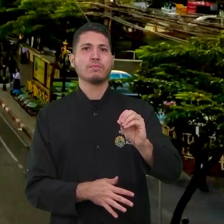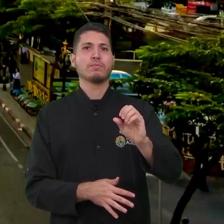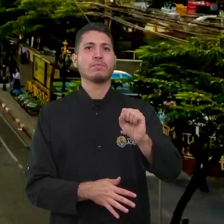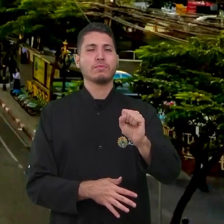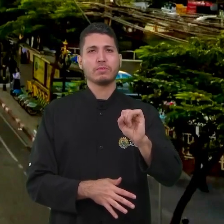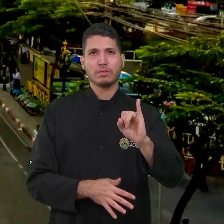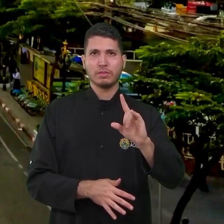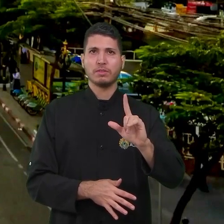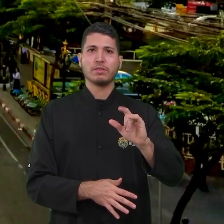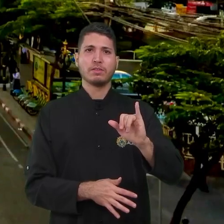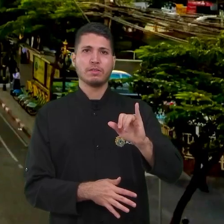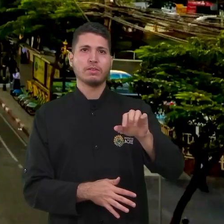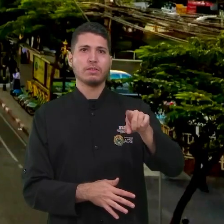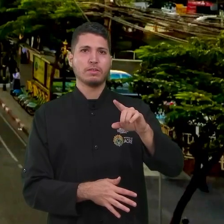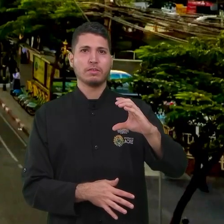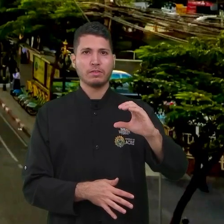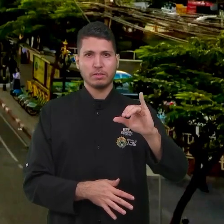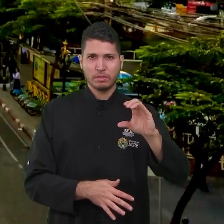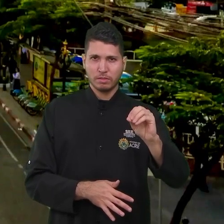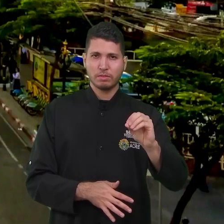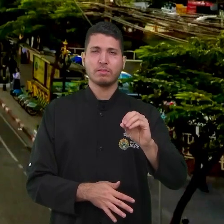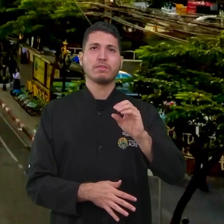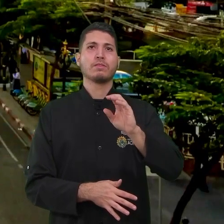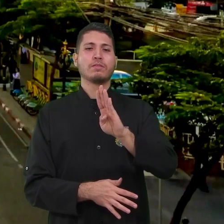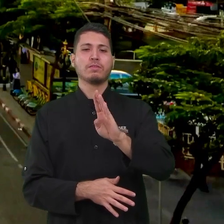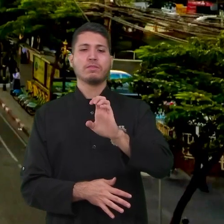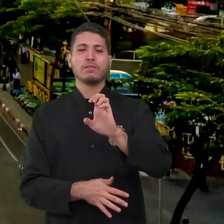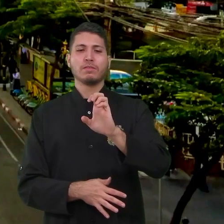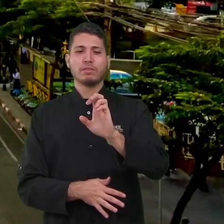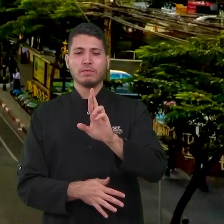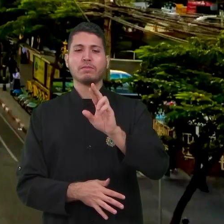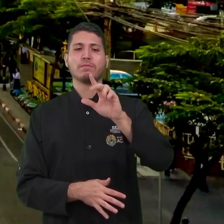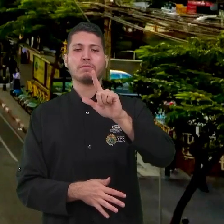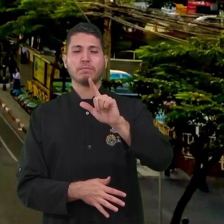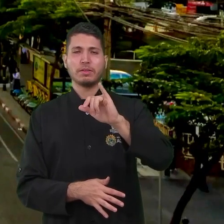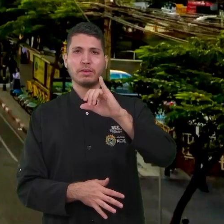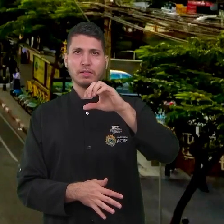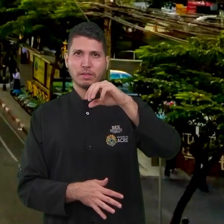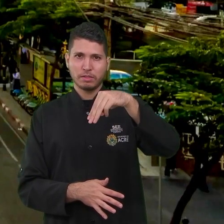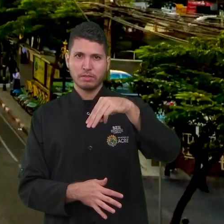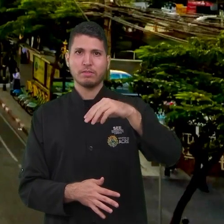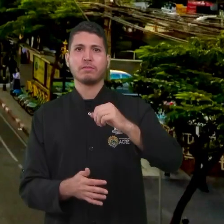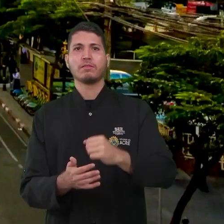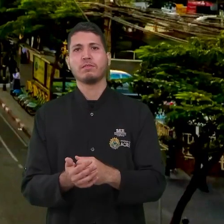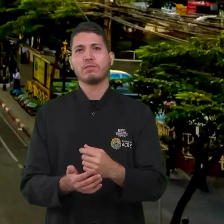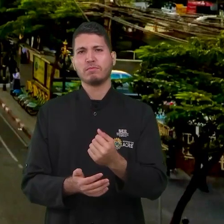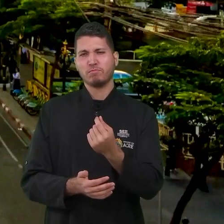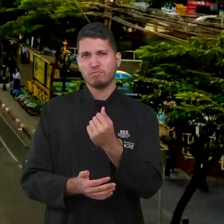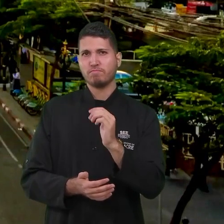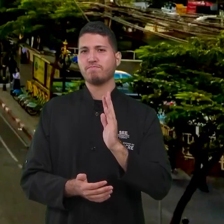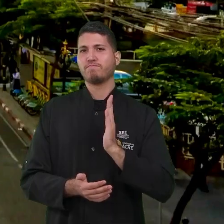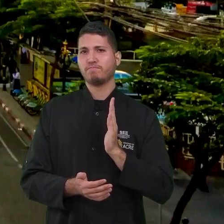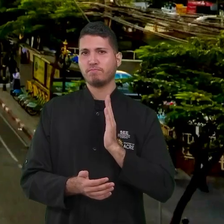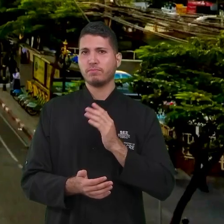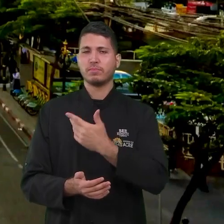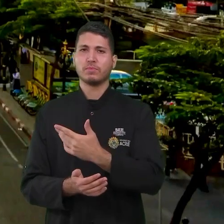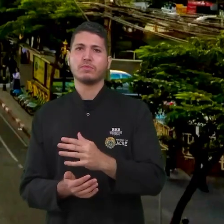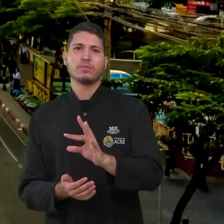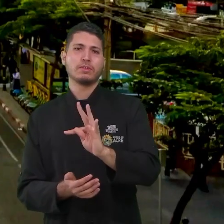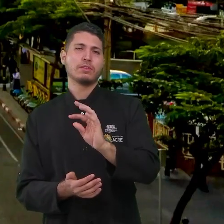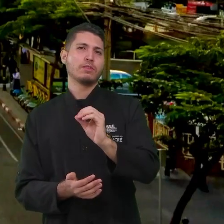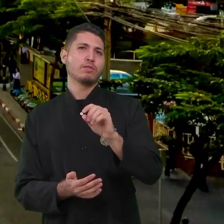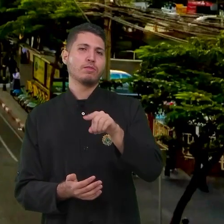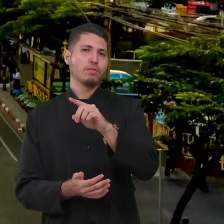de Berlim, que tem um alto polo tecnológico. A gente tem o exemplo de Tóquio, Shenzhen,